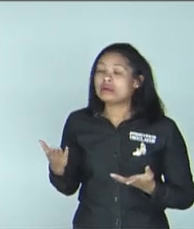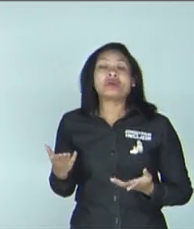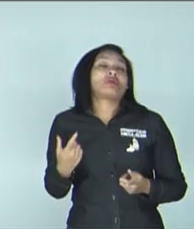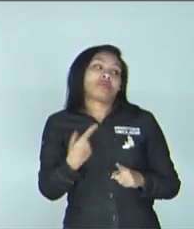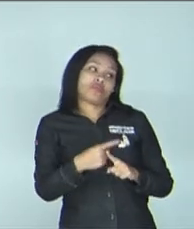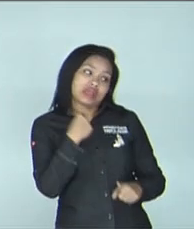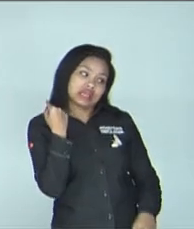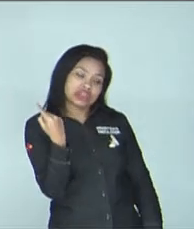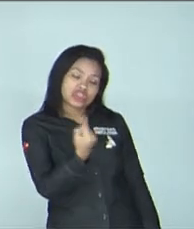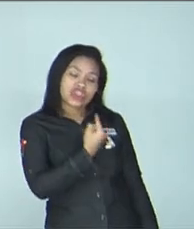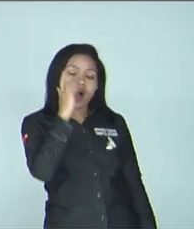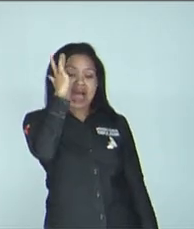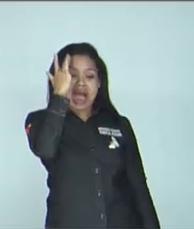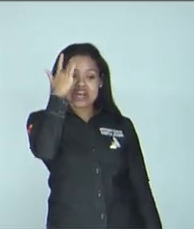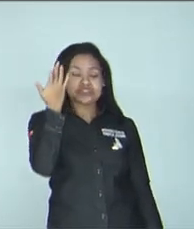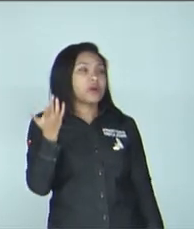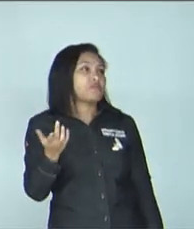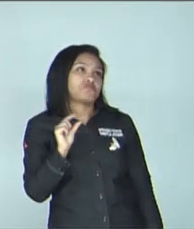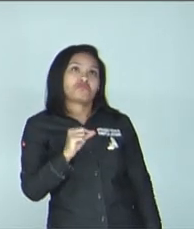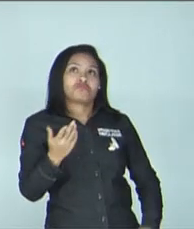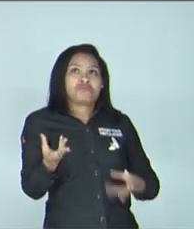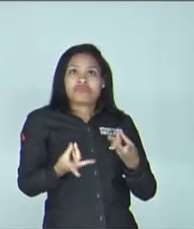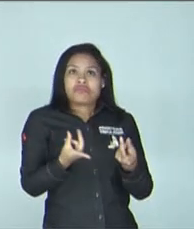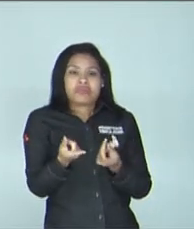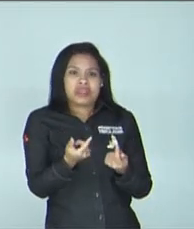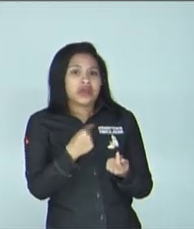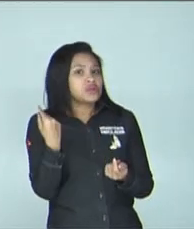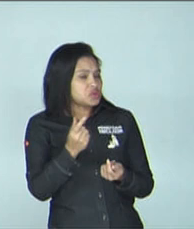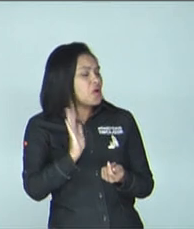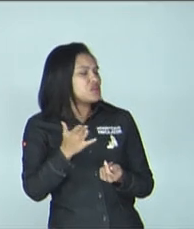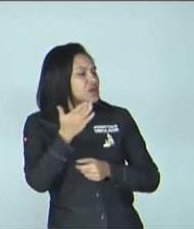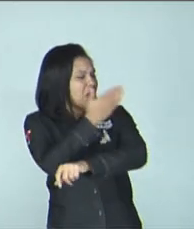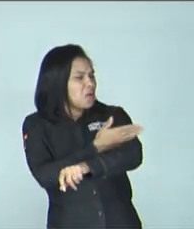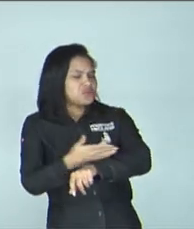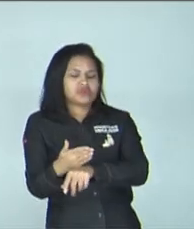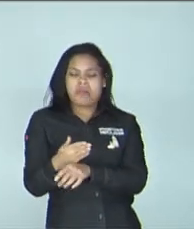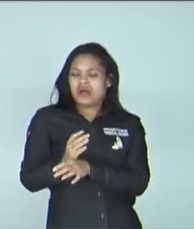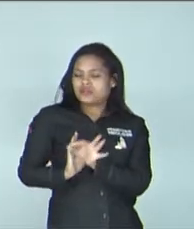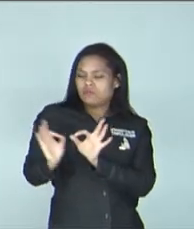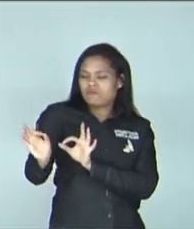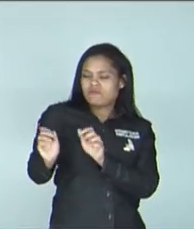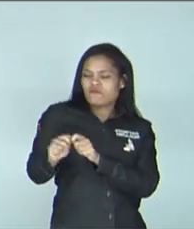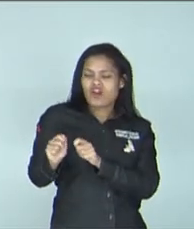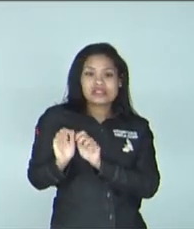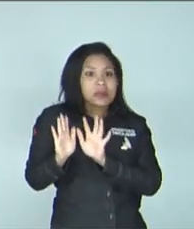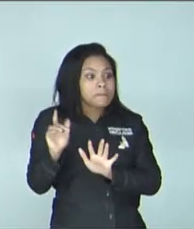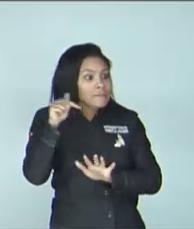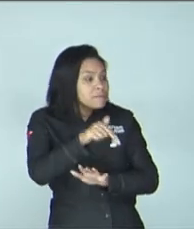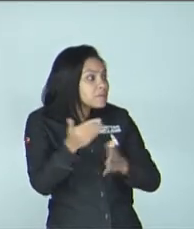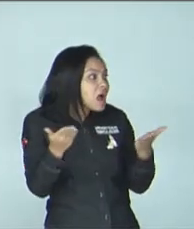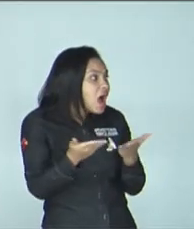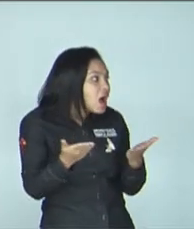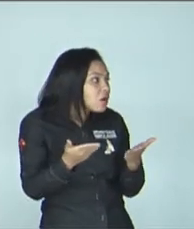gente pensou que era feito isso a gente pensou que era essas coisas que a gente tá consulado a mexer mas aqui fora ó o